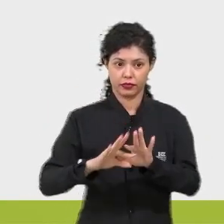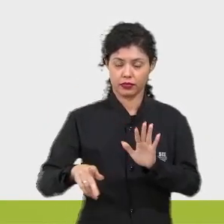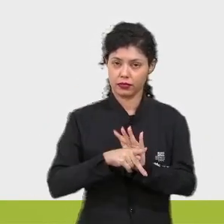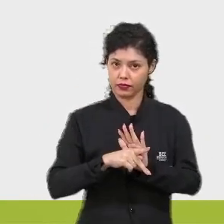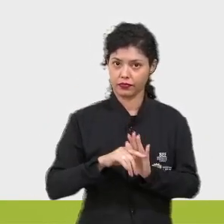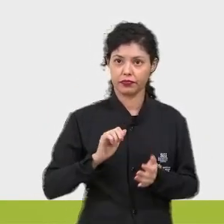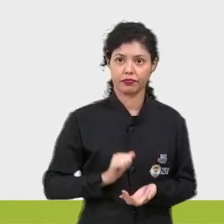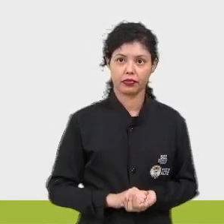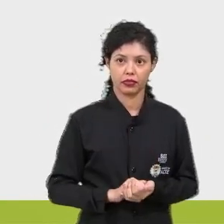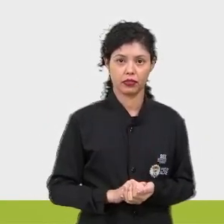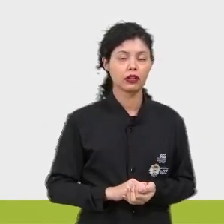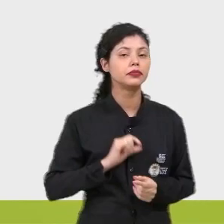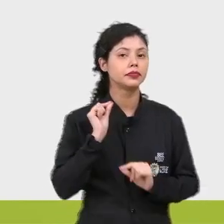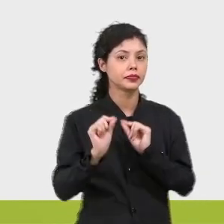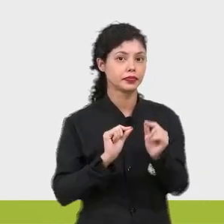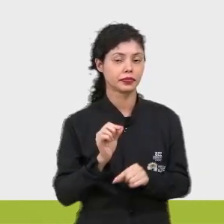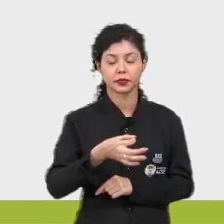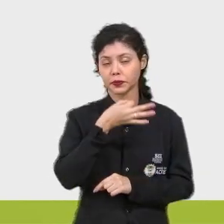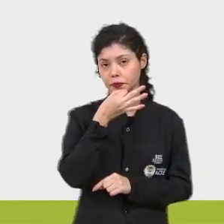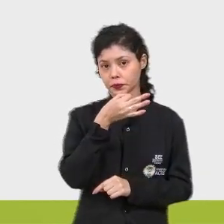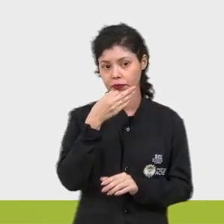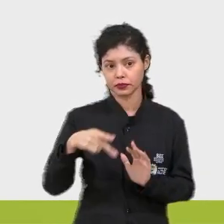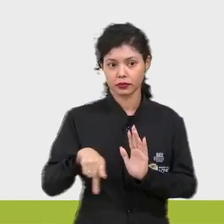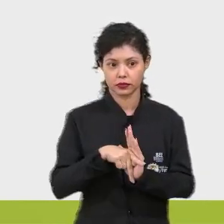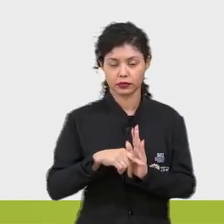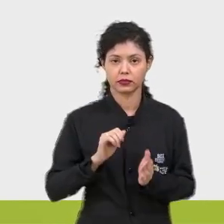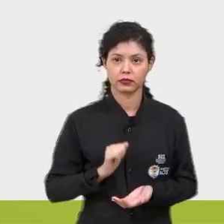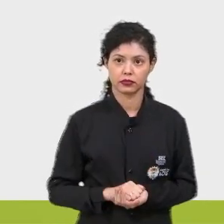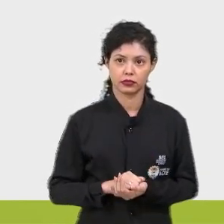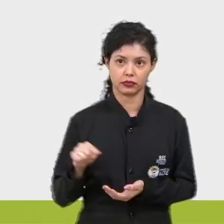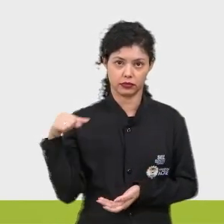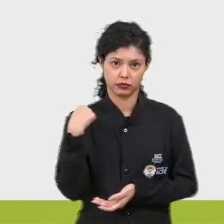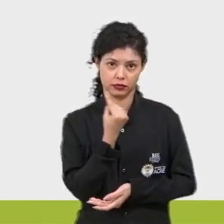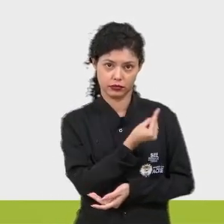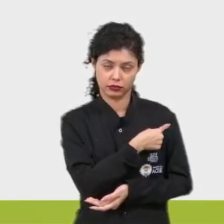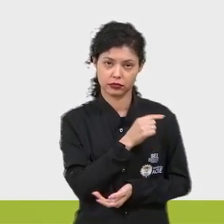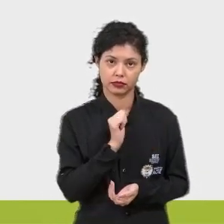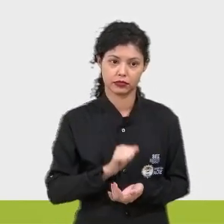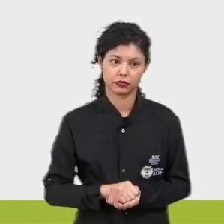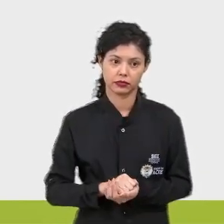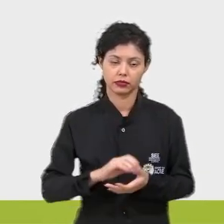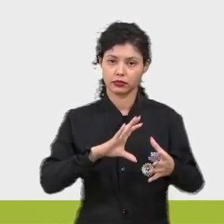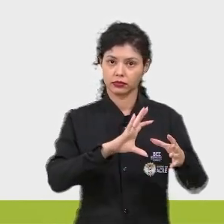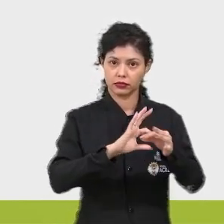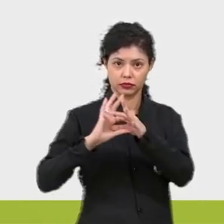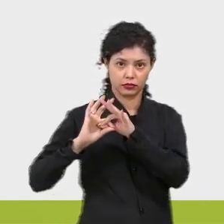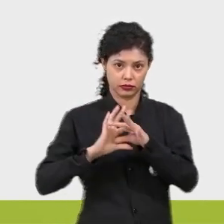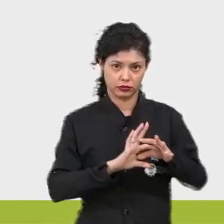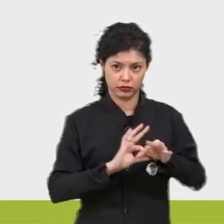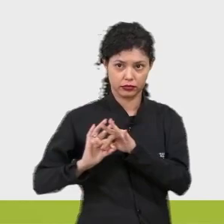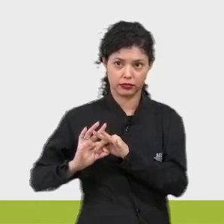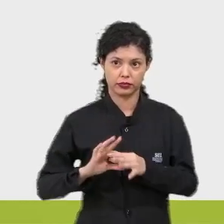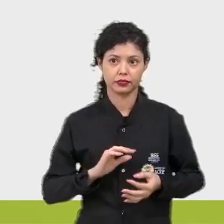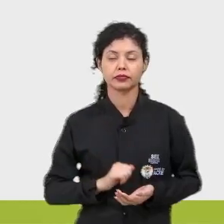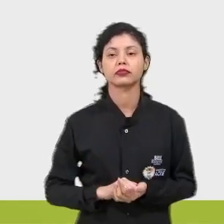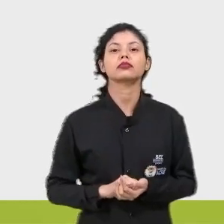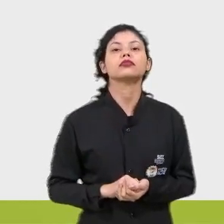lógicas, operadores argumentativos, os nossos elementos coesivos, elementos de